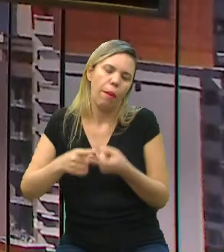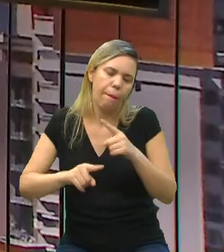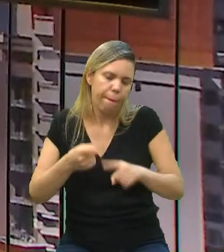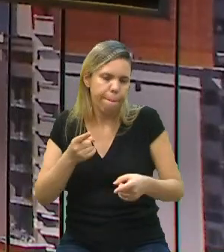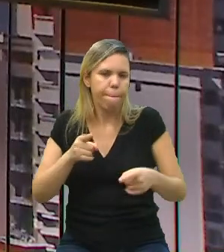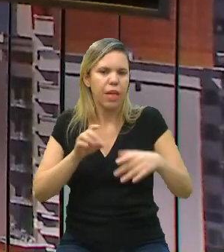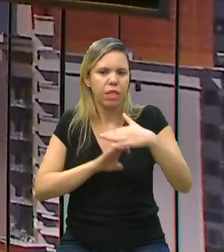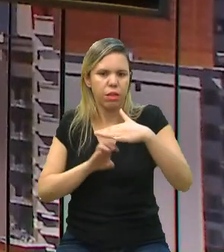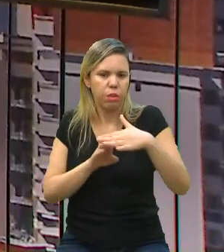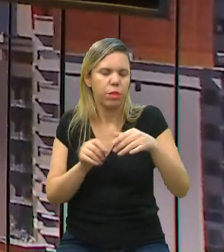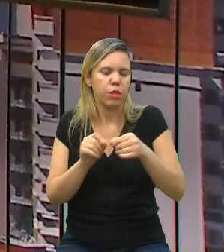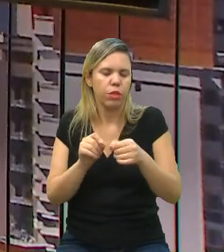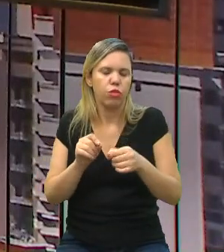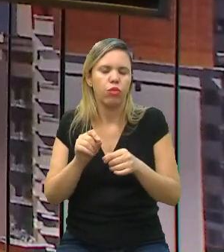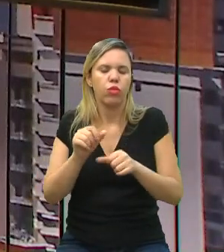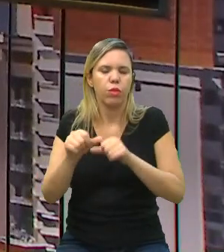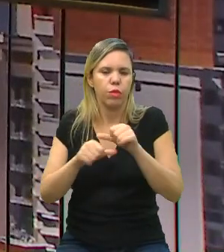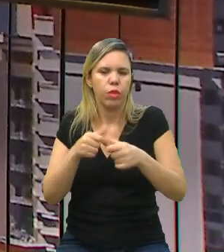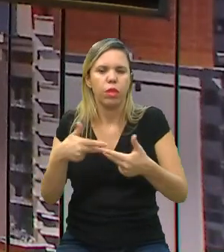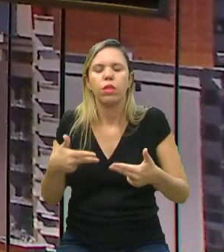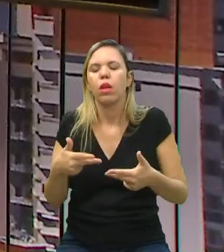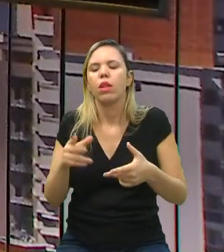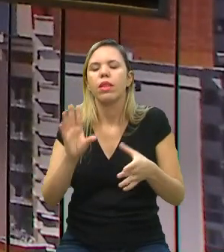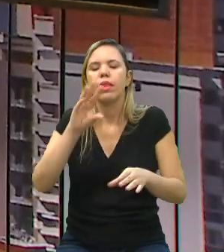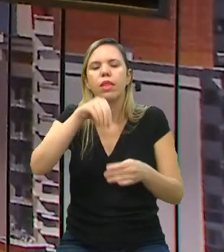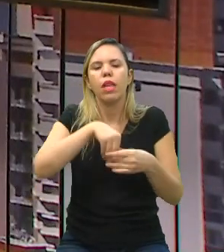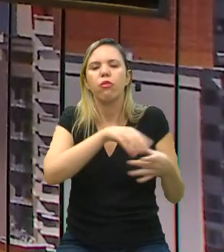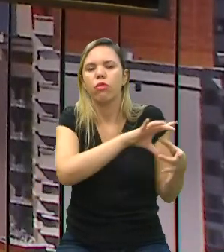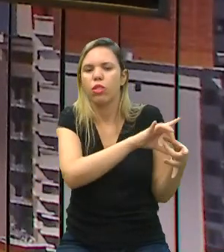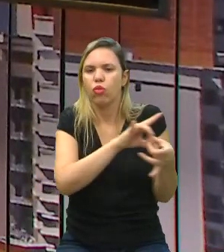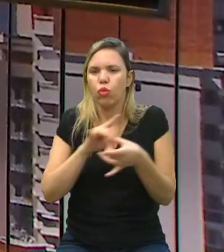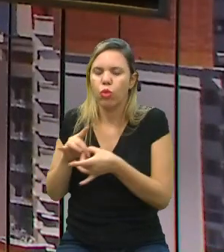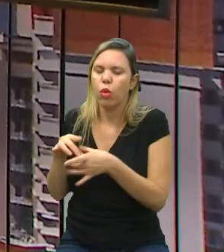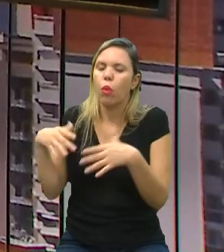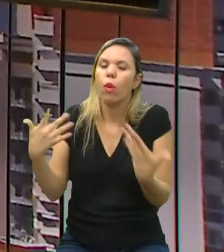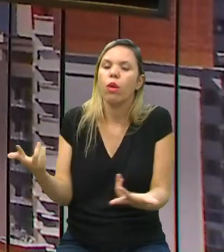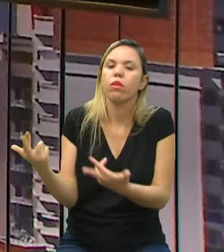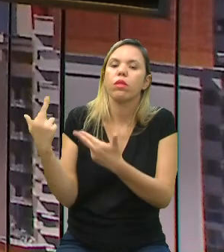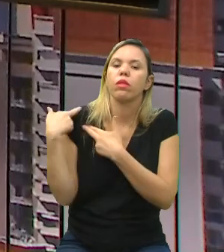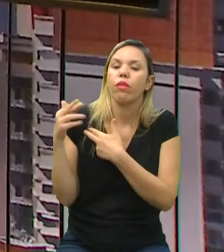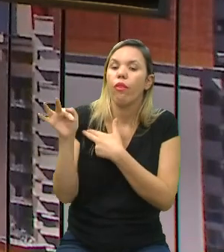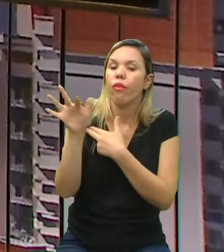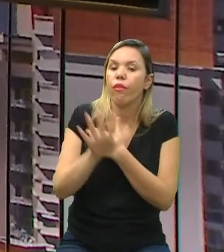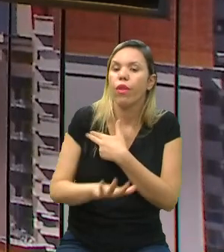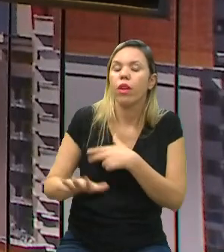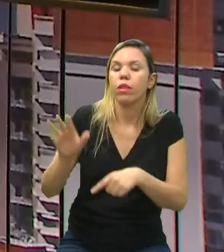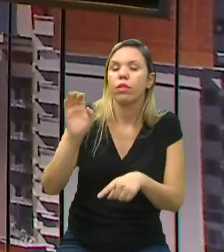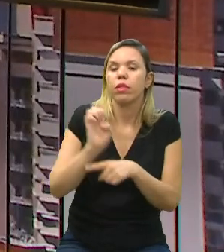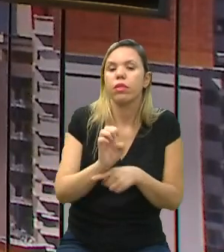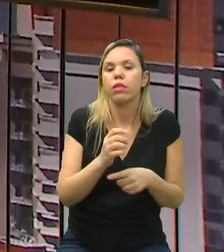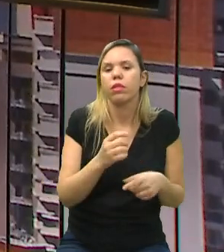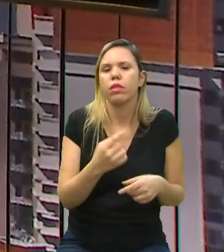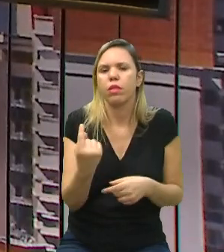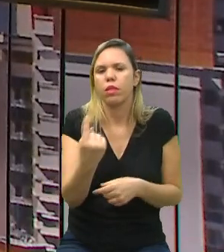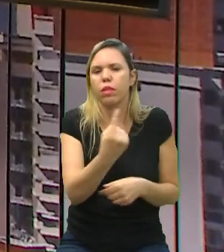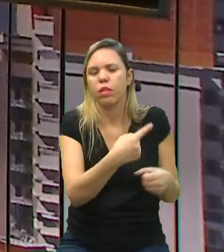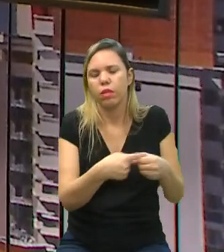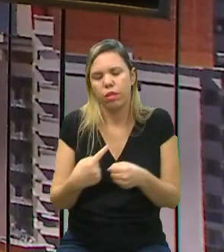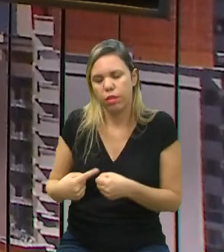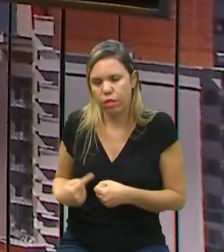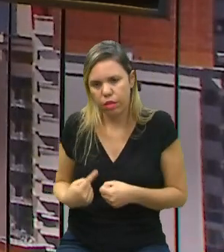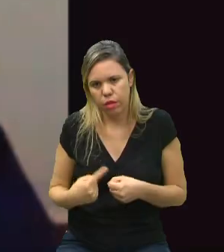responsabilidade no âmbito federal, estadual e de cada município, no seu entendimento?